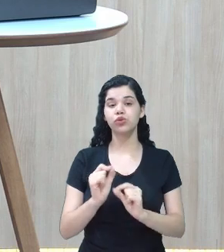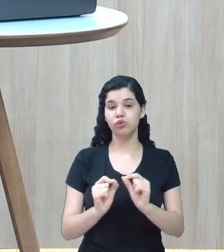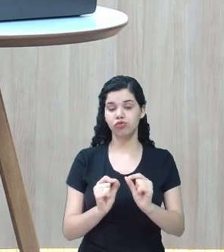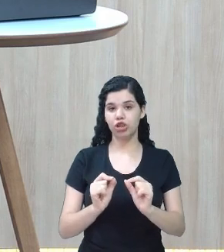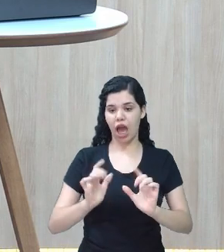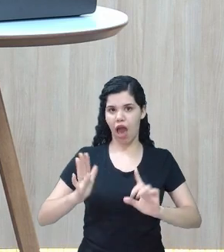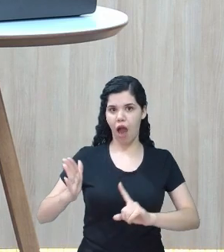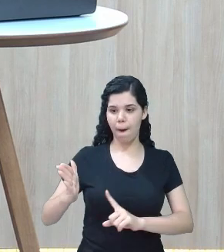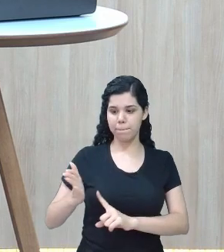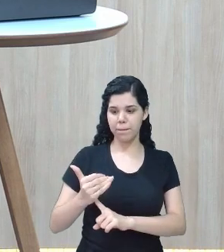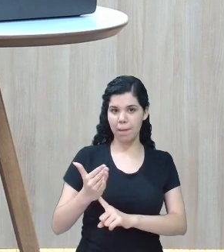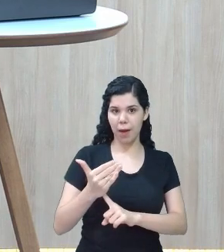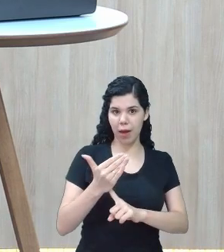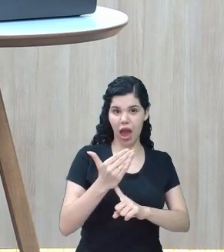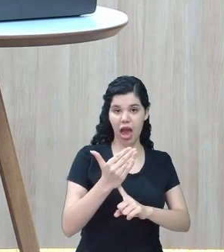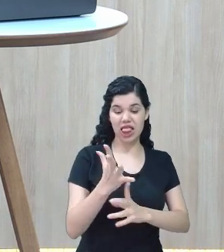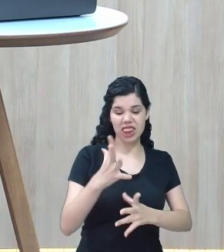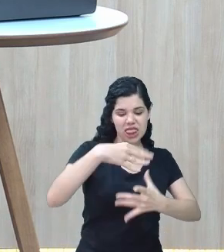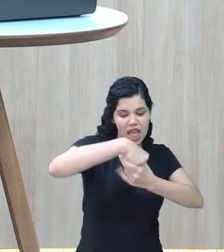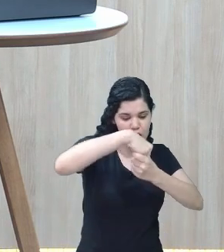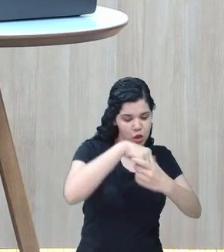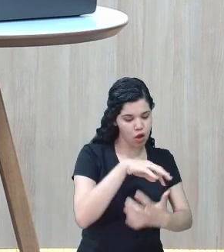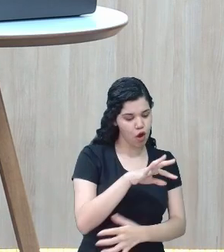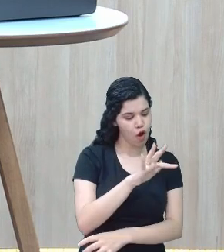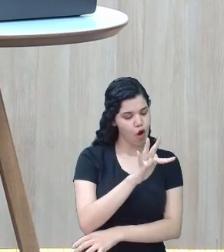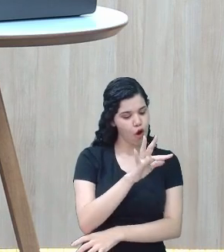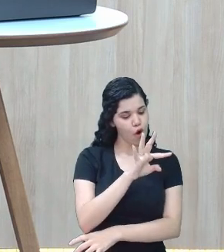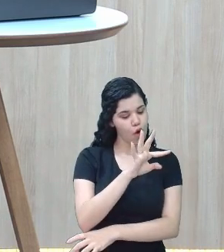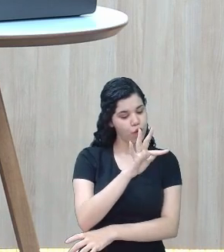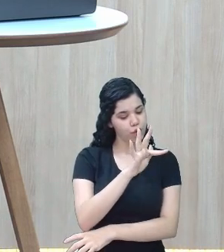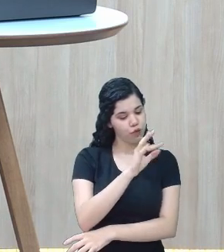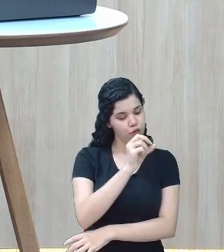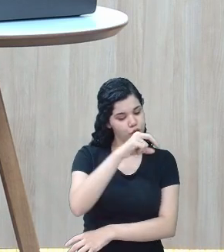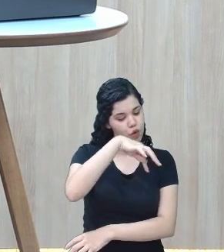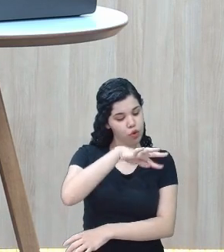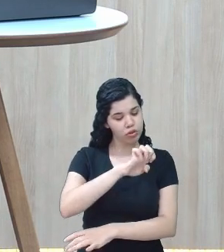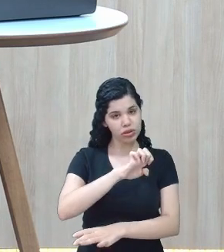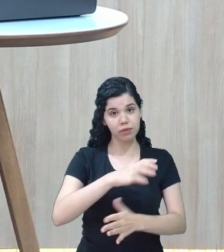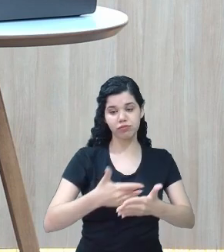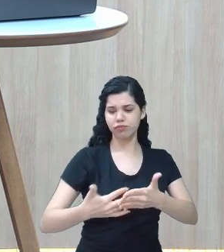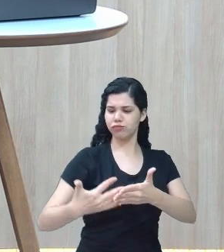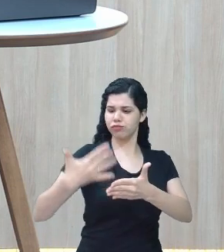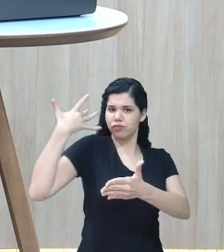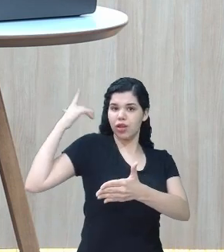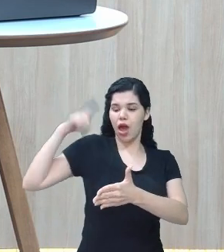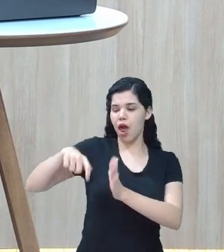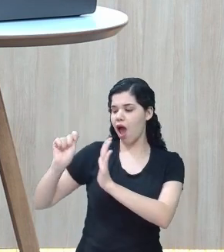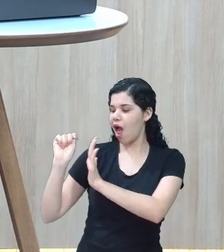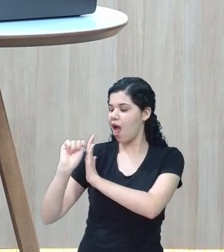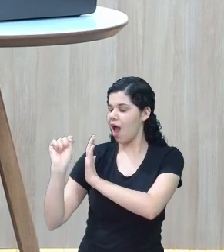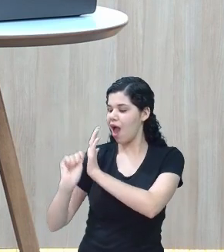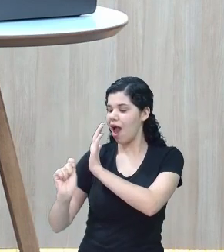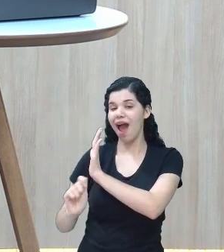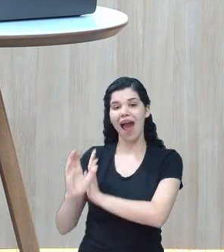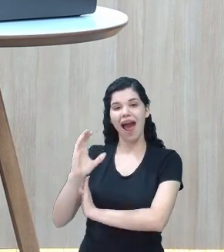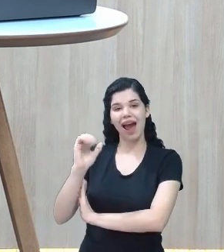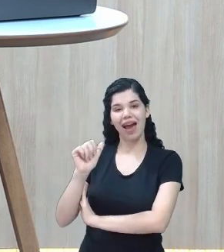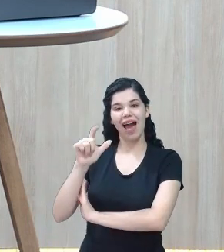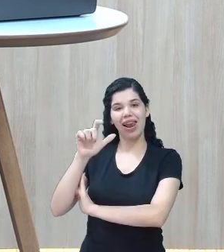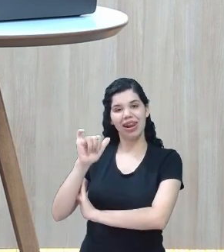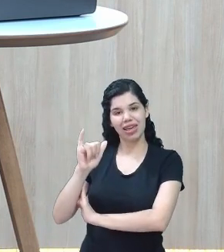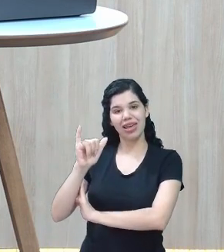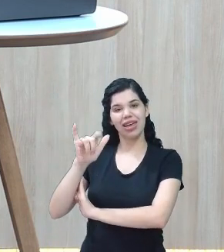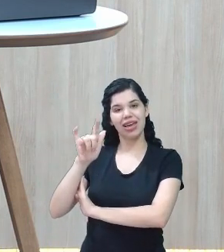a tecnologia chama de fonte, lá no passado a gente falava de caligrafia. Do mesmo jeito que existem